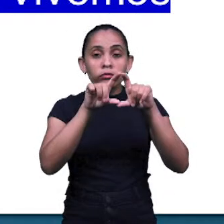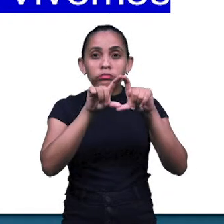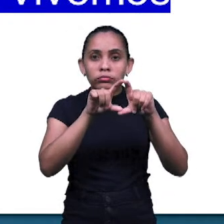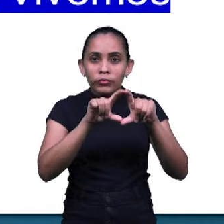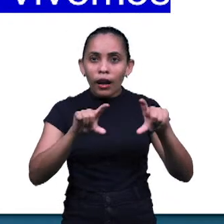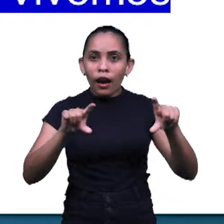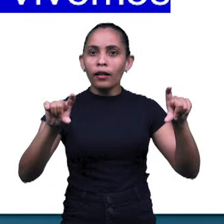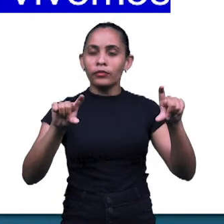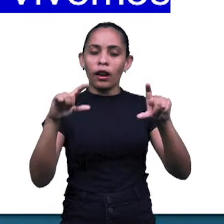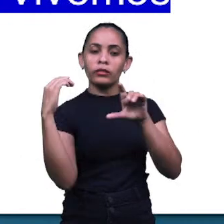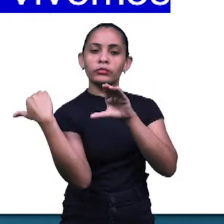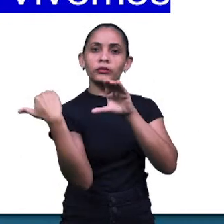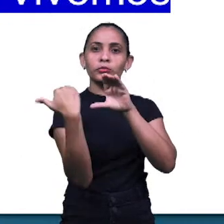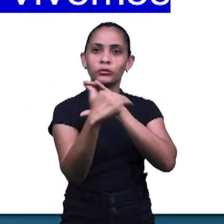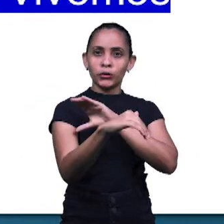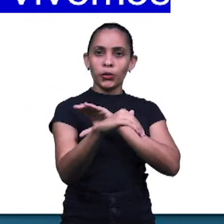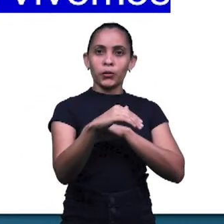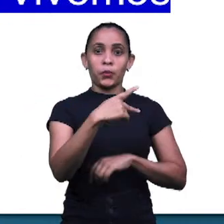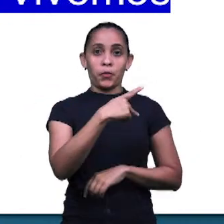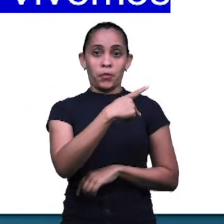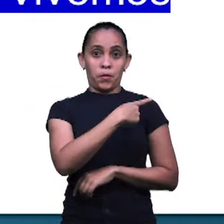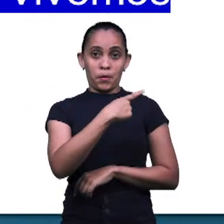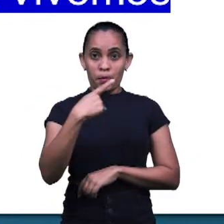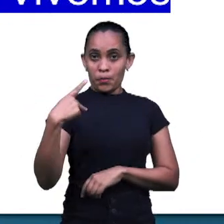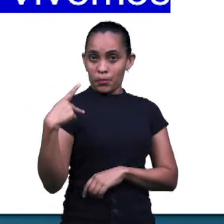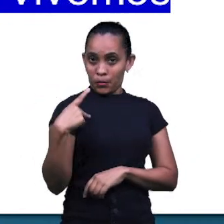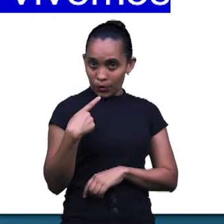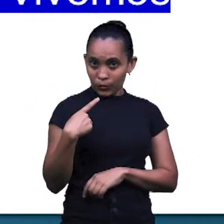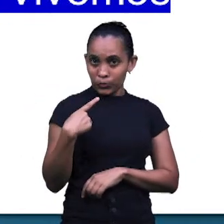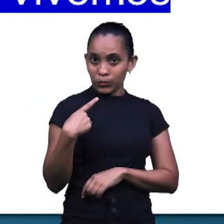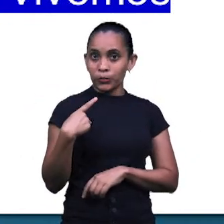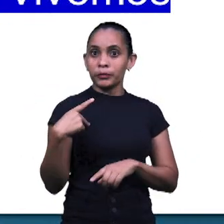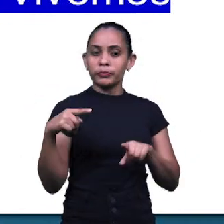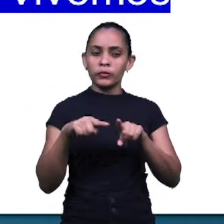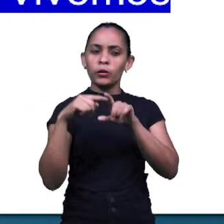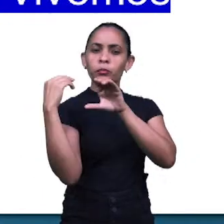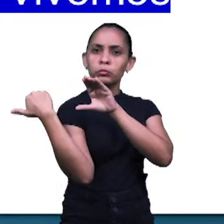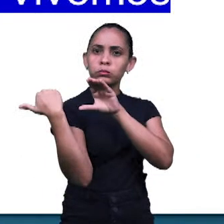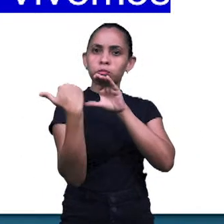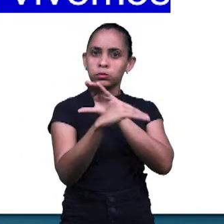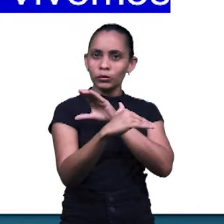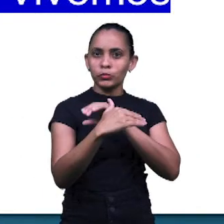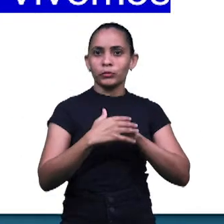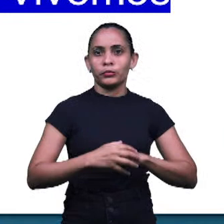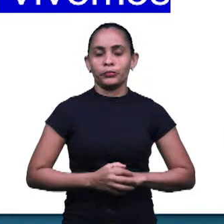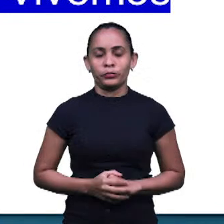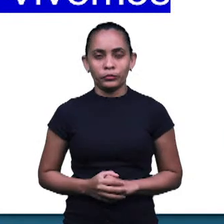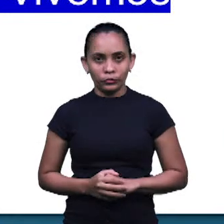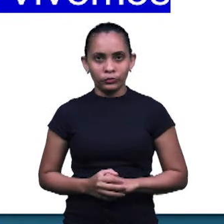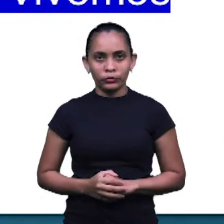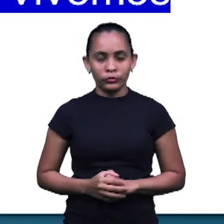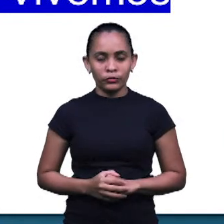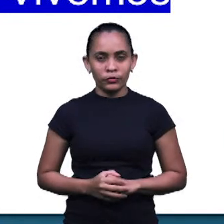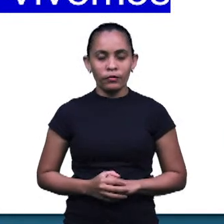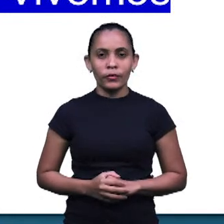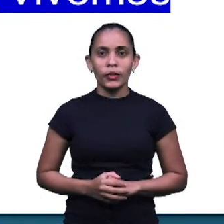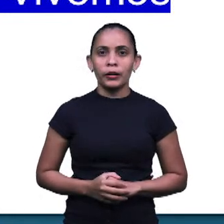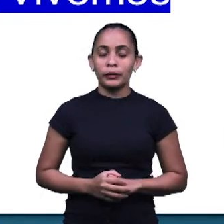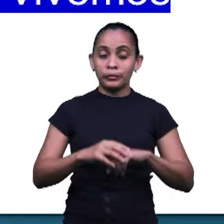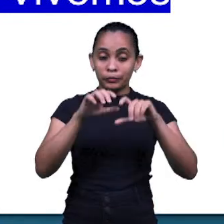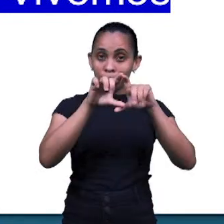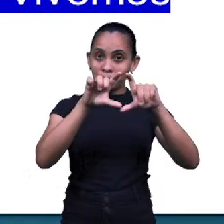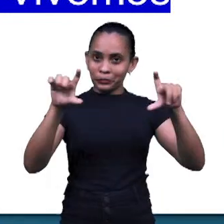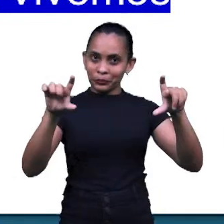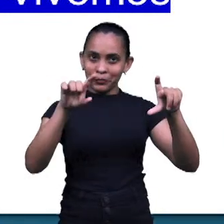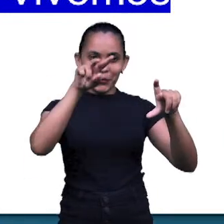muito interessante, inclusive o pastor dela, o pastor Vladimir Mezentsev, ela escreveu dizendo assim, vamos